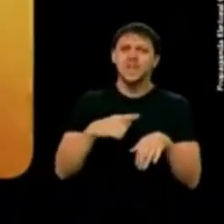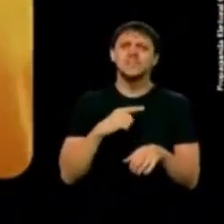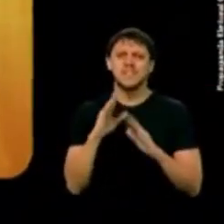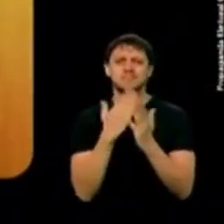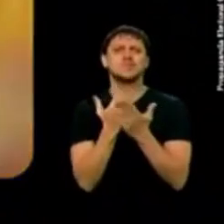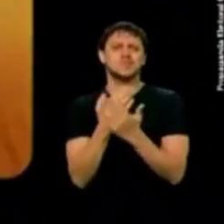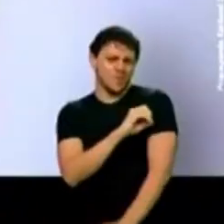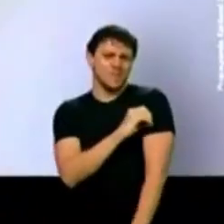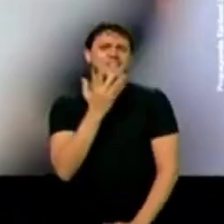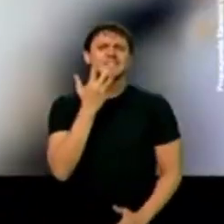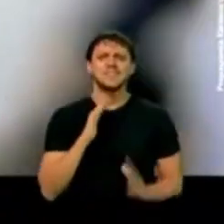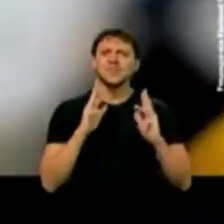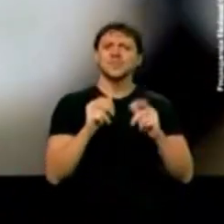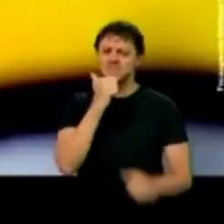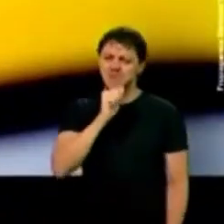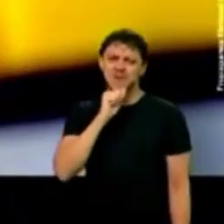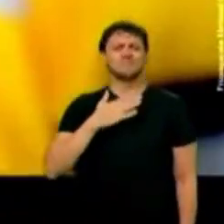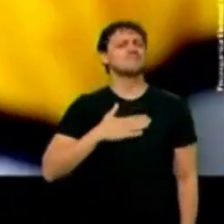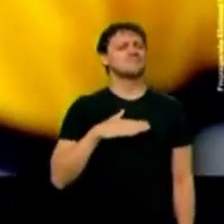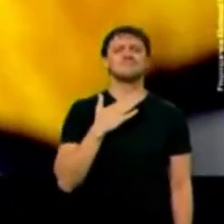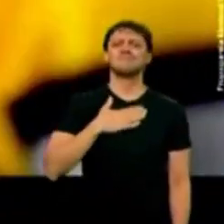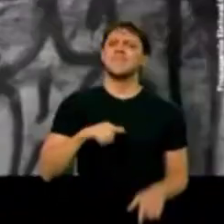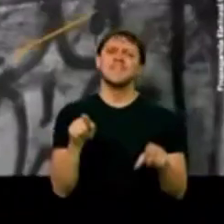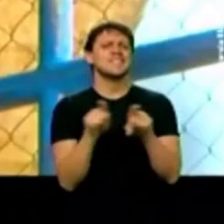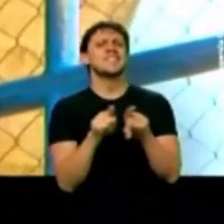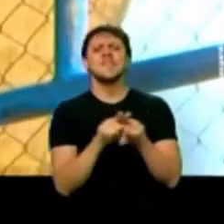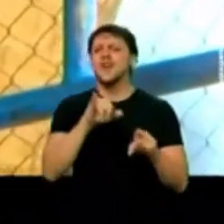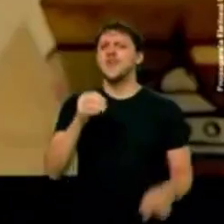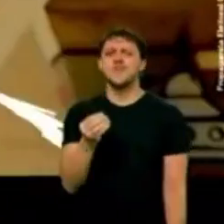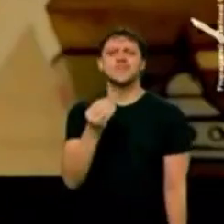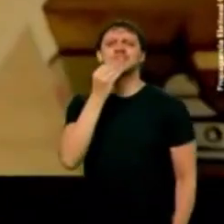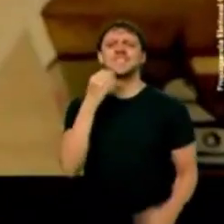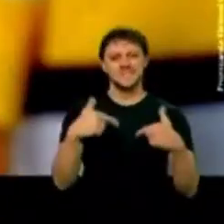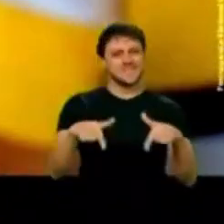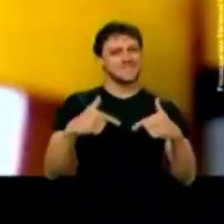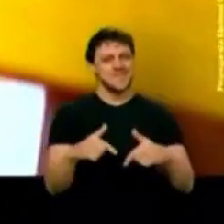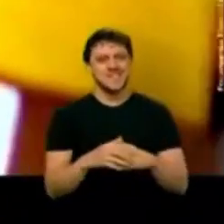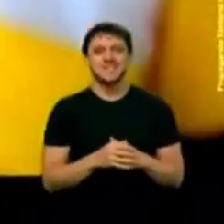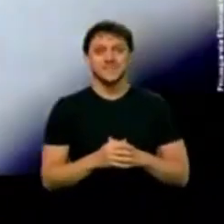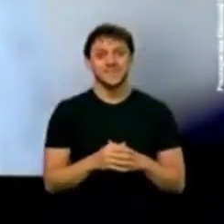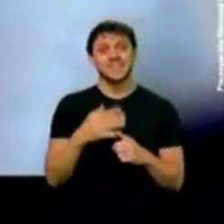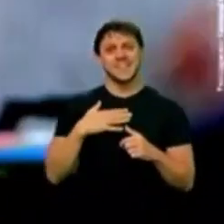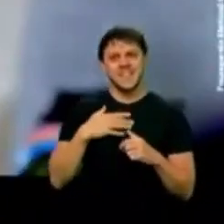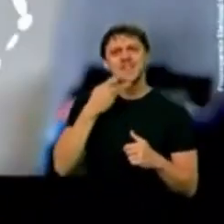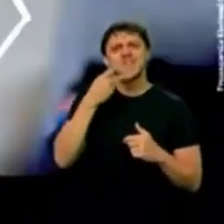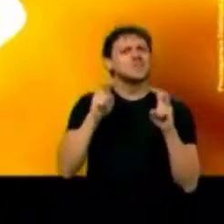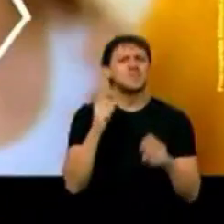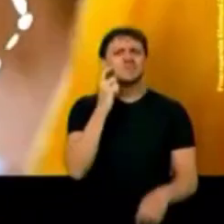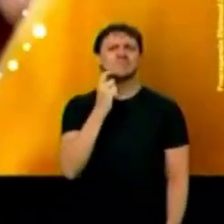pra todas as crianças. E com a mamãe pode ficar no sossego, que também vai ter muita oportunidade de emprego.